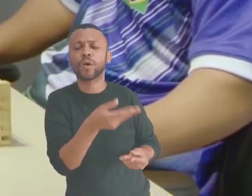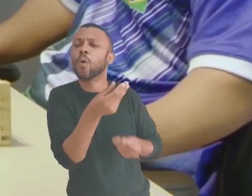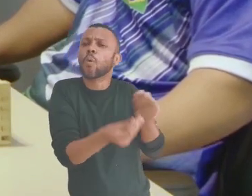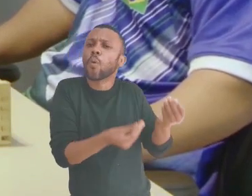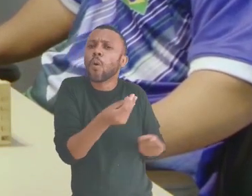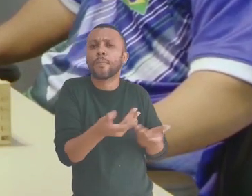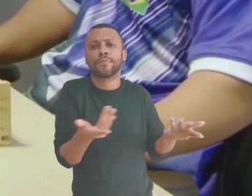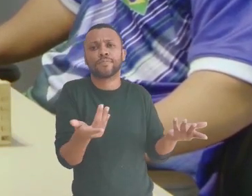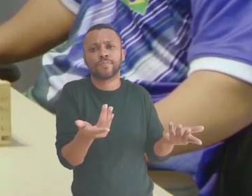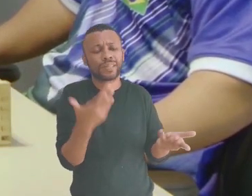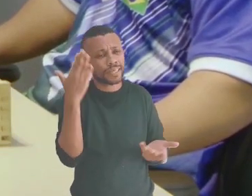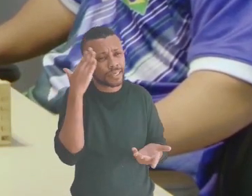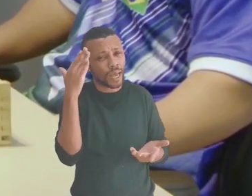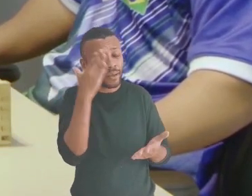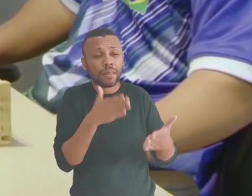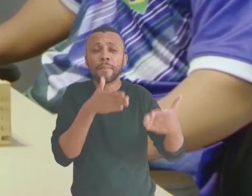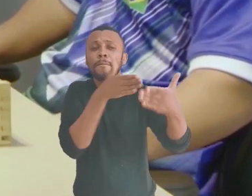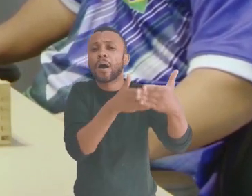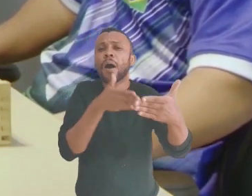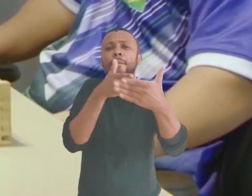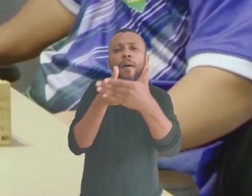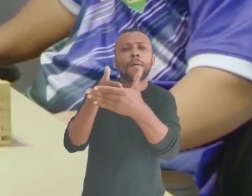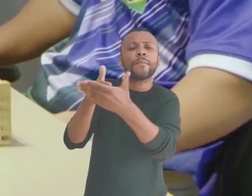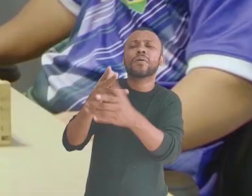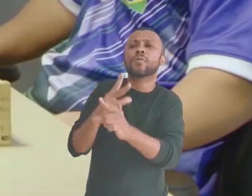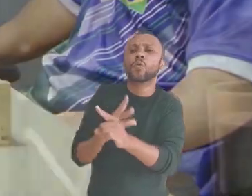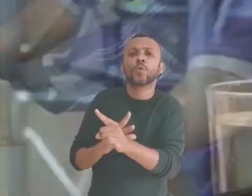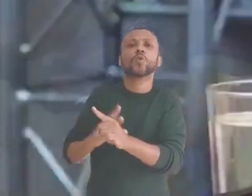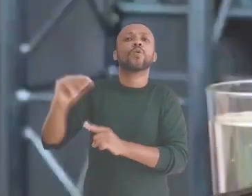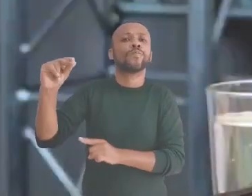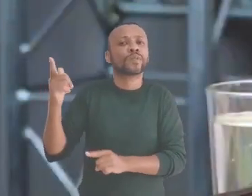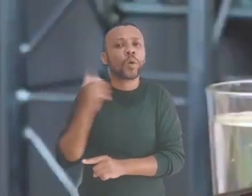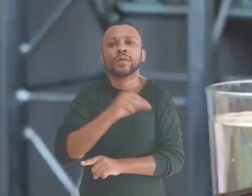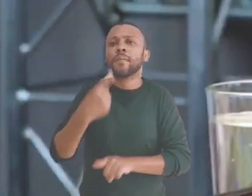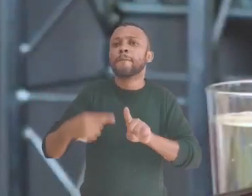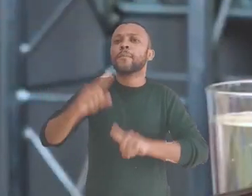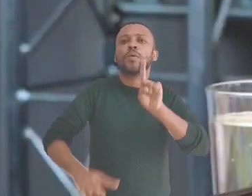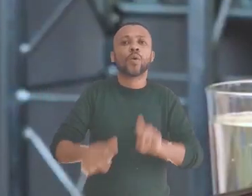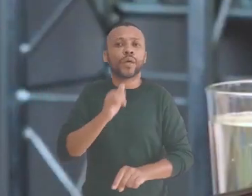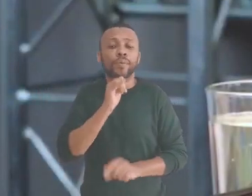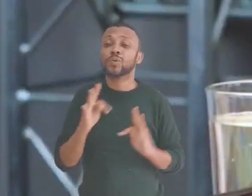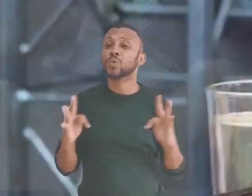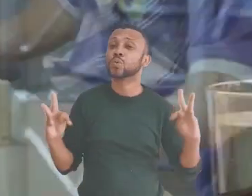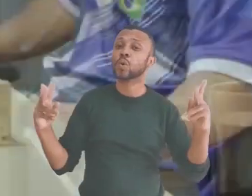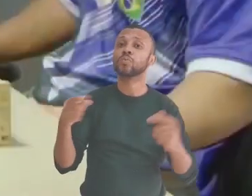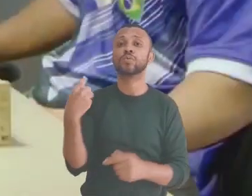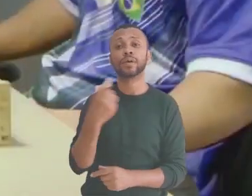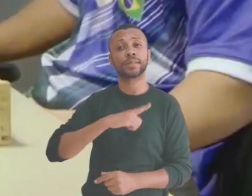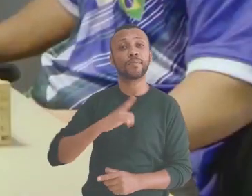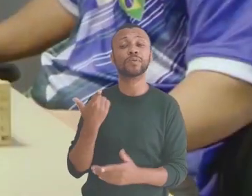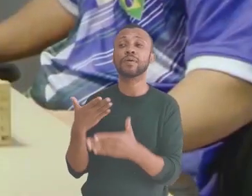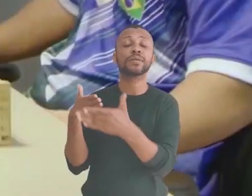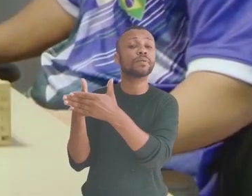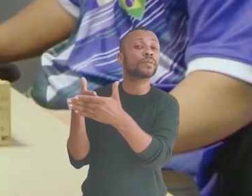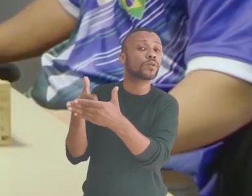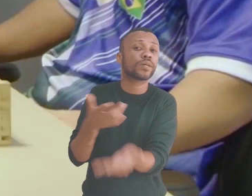Como que você venceu as limitações, porque todo mundo é limitado, né? Certo? Eu sou limitado pela idade, sou limitado pelo fato de ser careca,